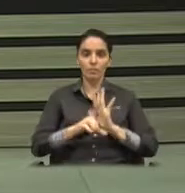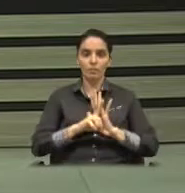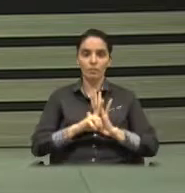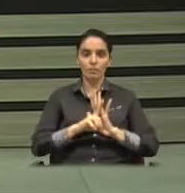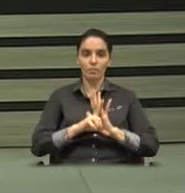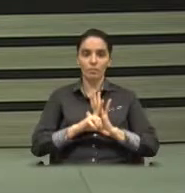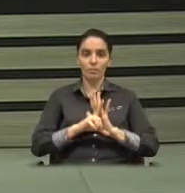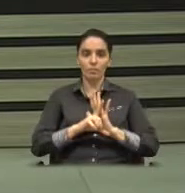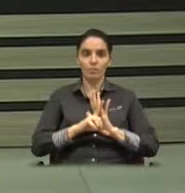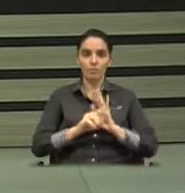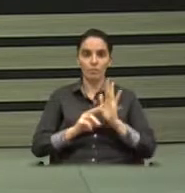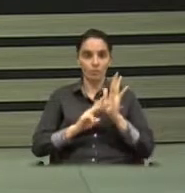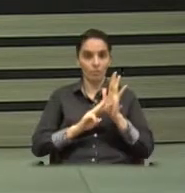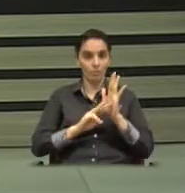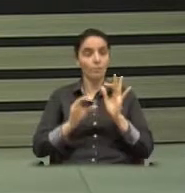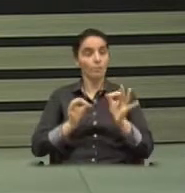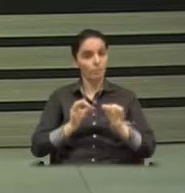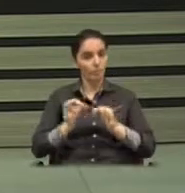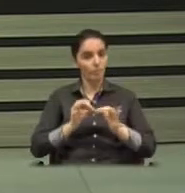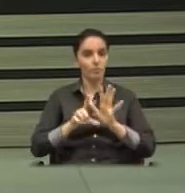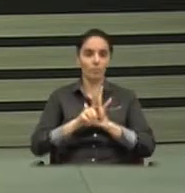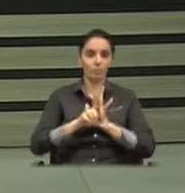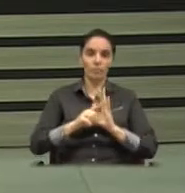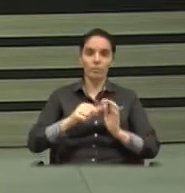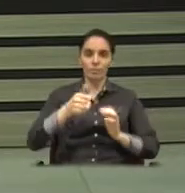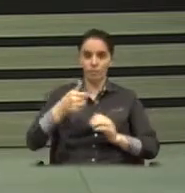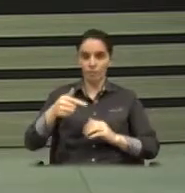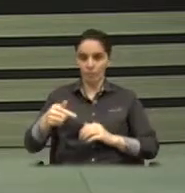Item 3 da pauta, projeto de lei número